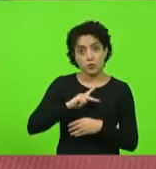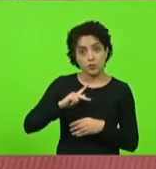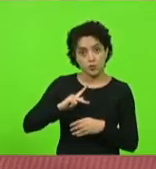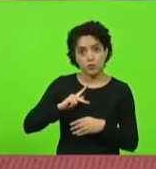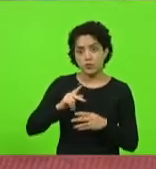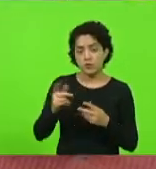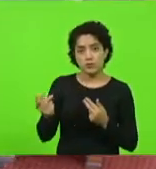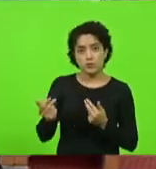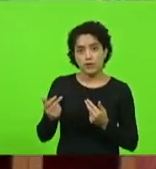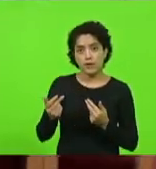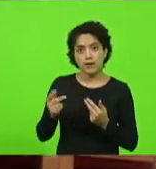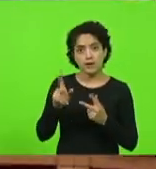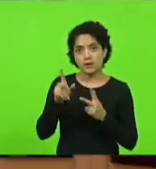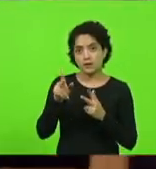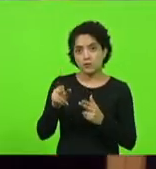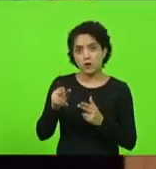nosso.